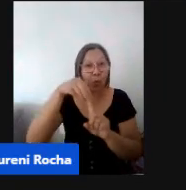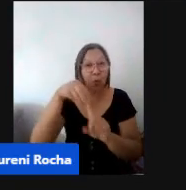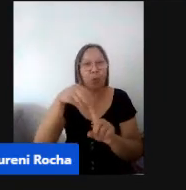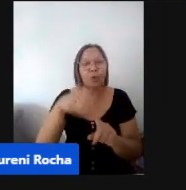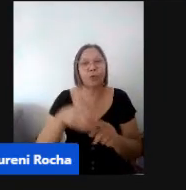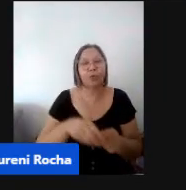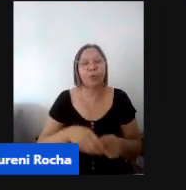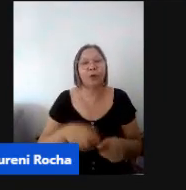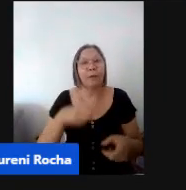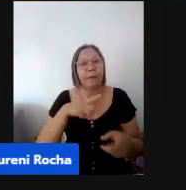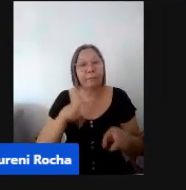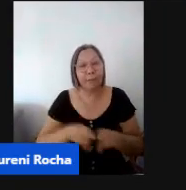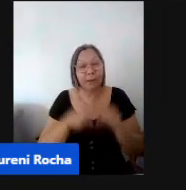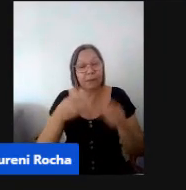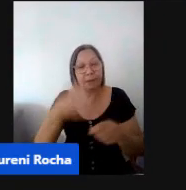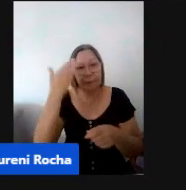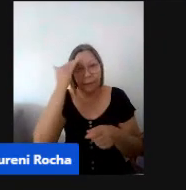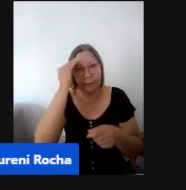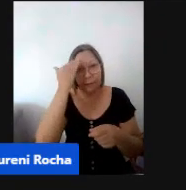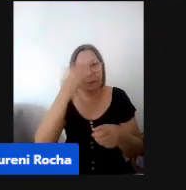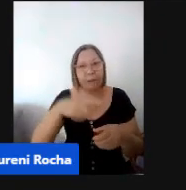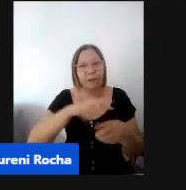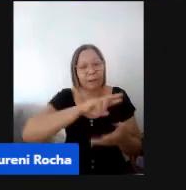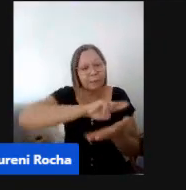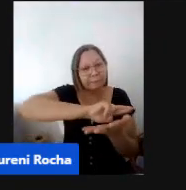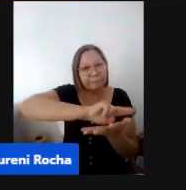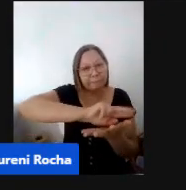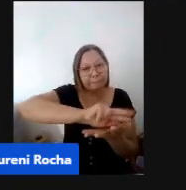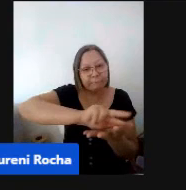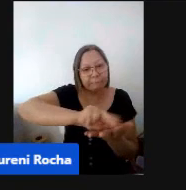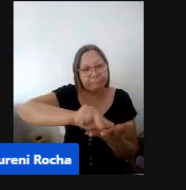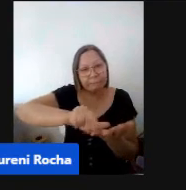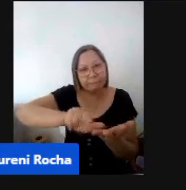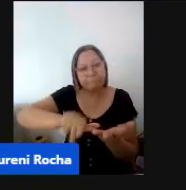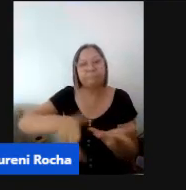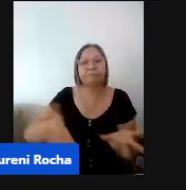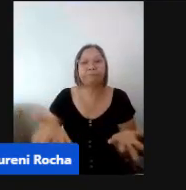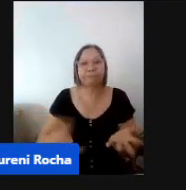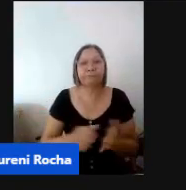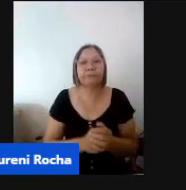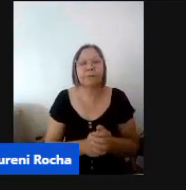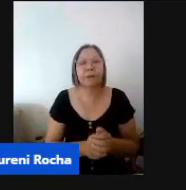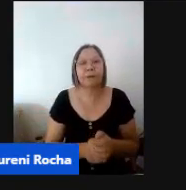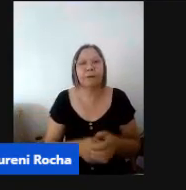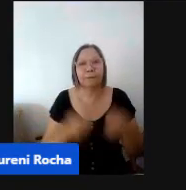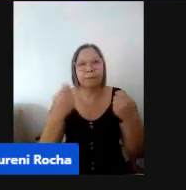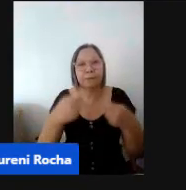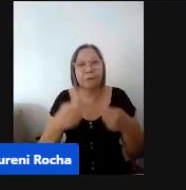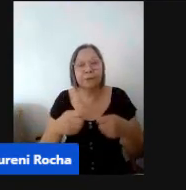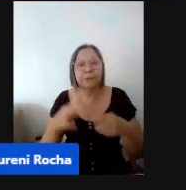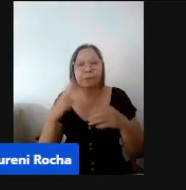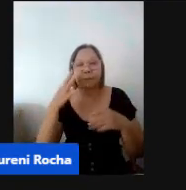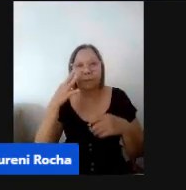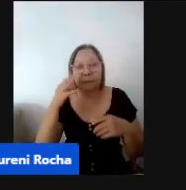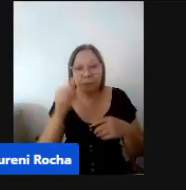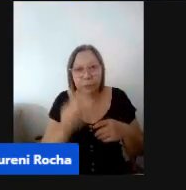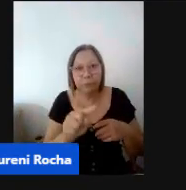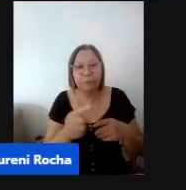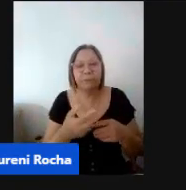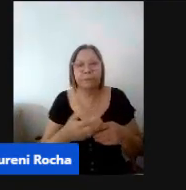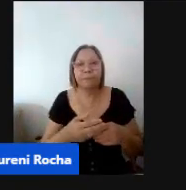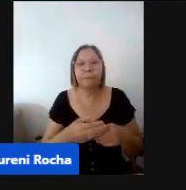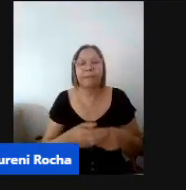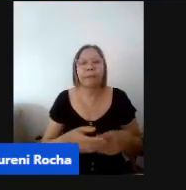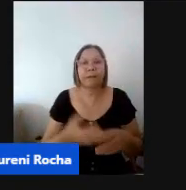nossa diversidade das pessoas, né? É só a gente olhar para a escola e a gente perceber toda a diversidade que